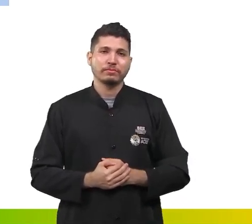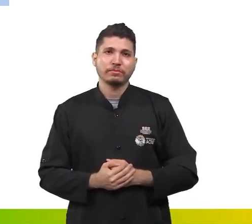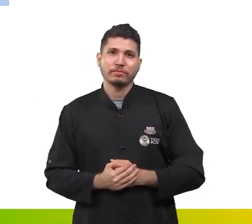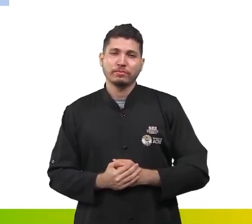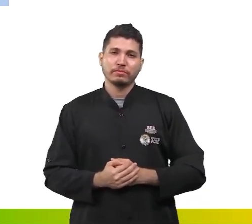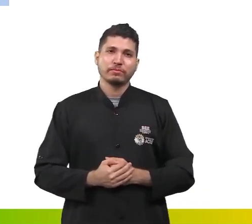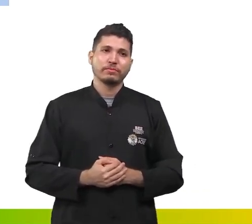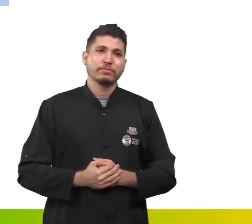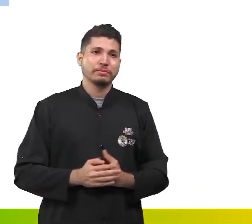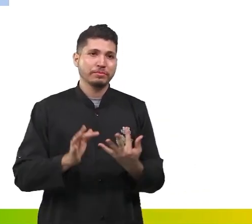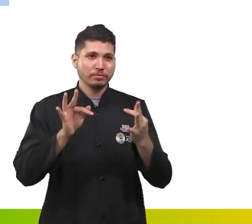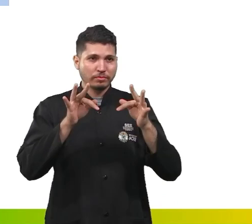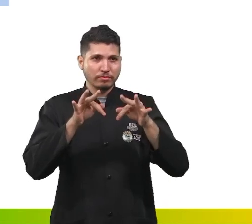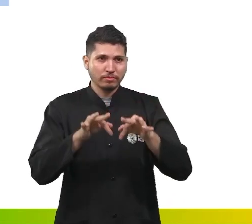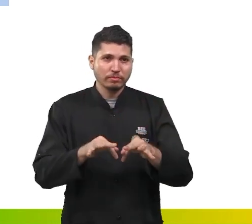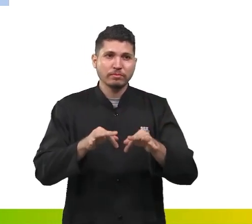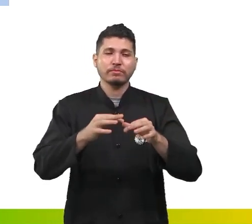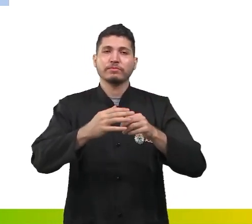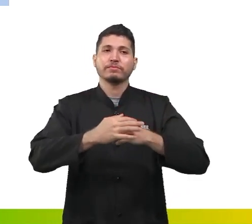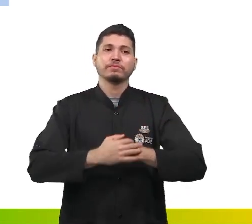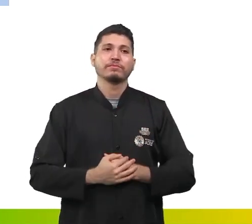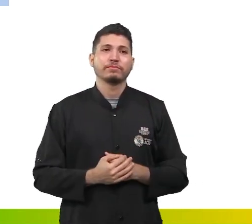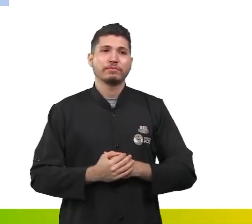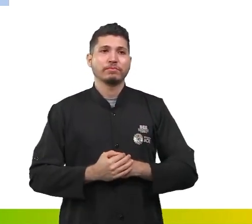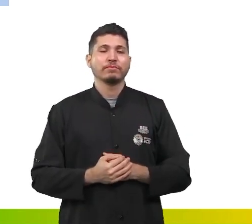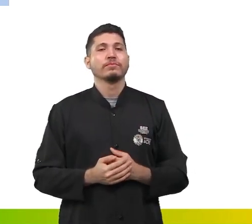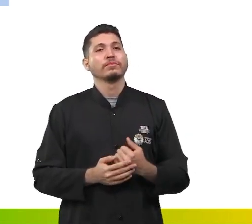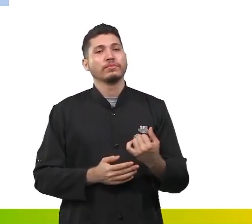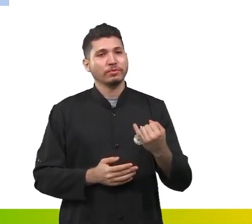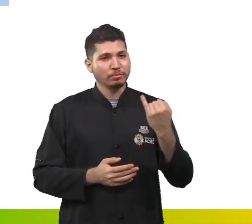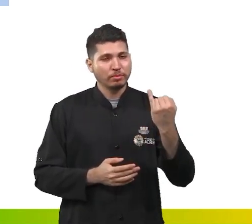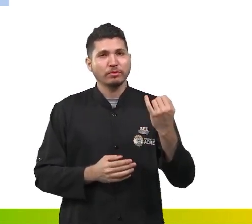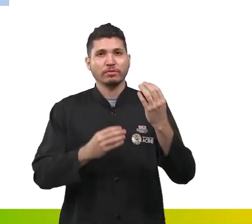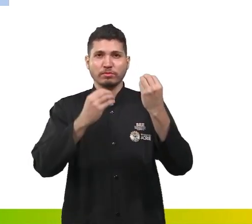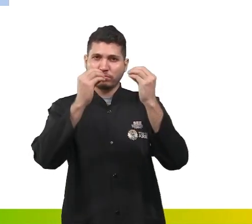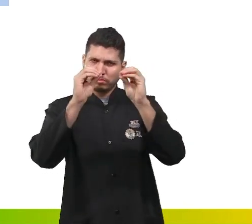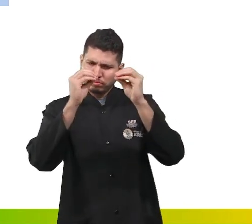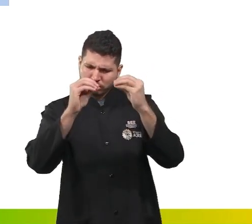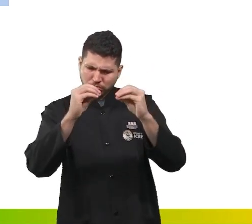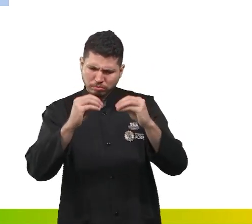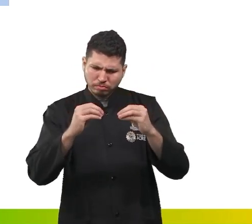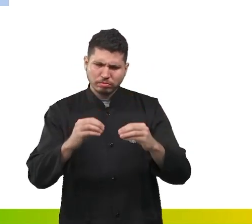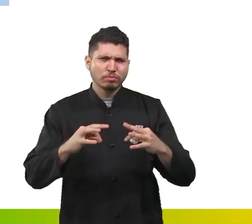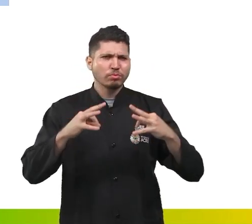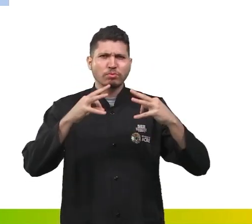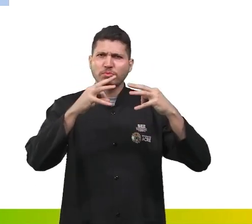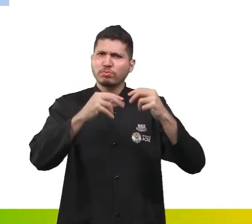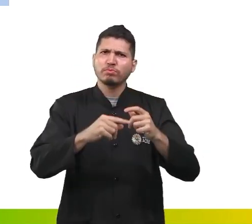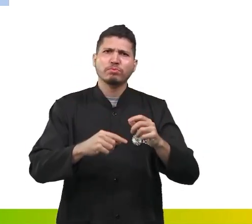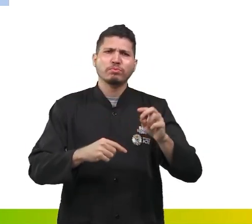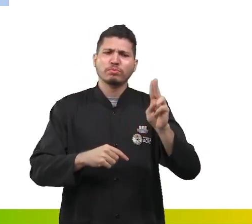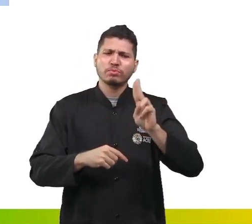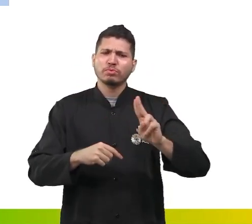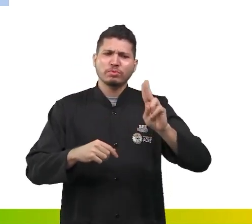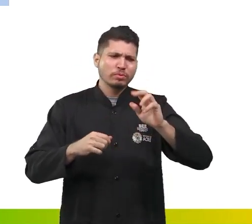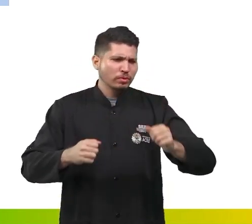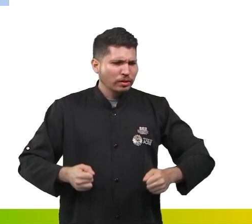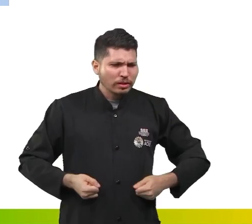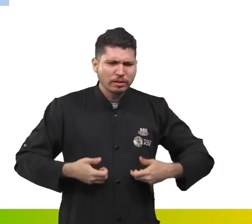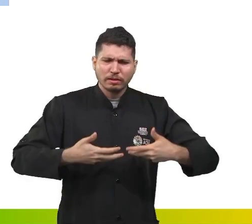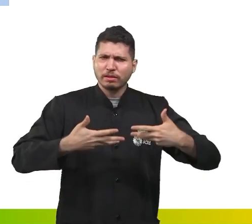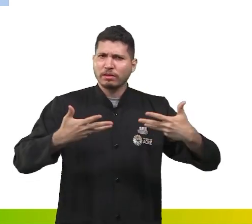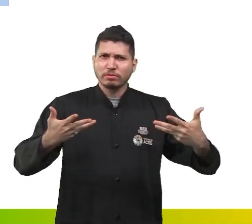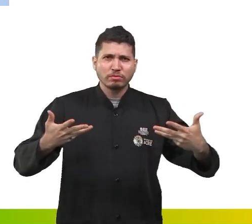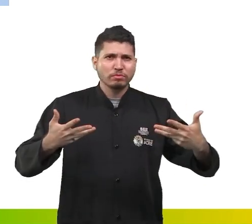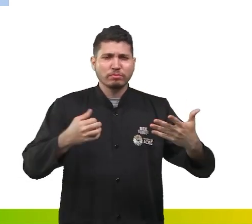Concluindo aqui, não deixe de anotar na planilha todas as suas entradas, despesas fixas